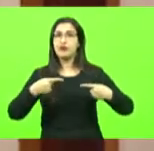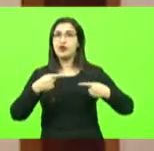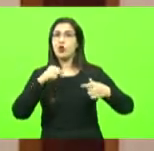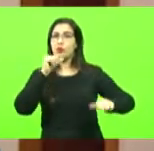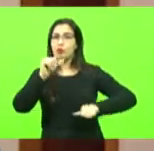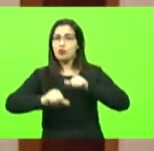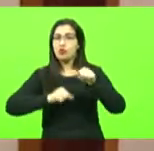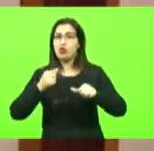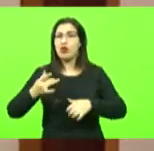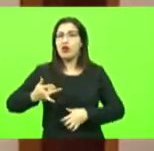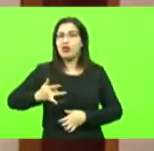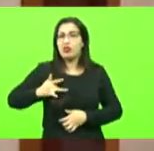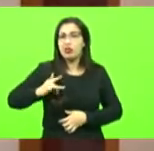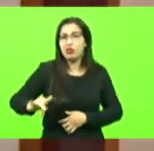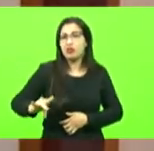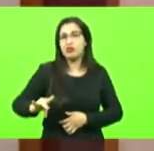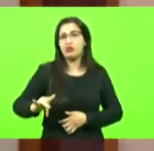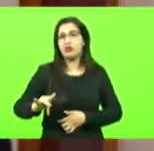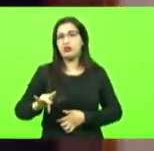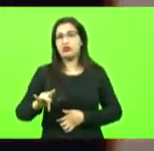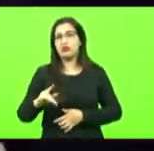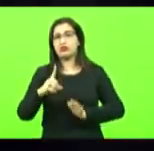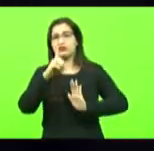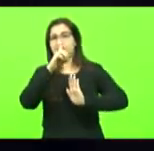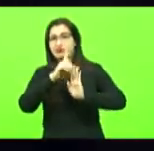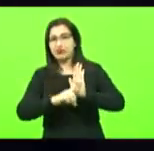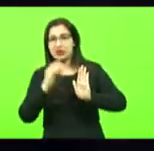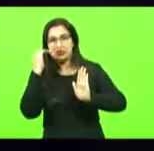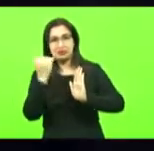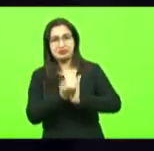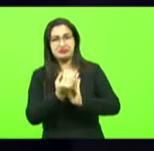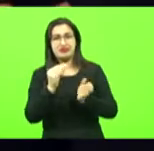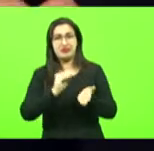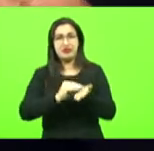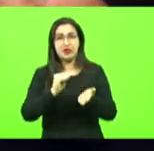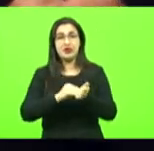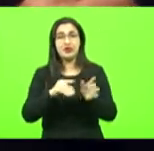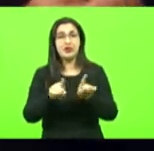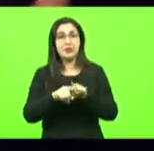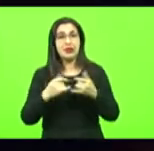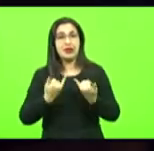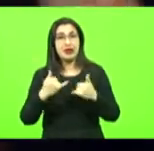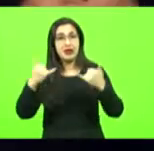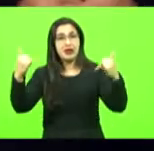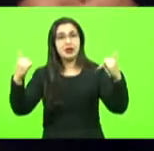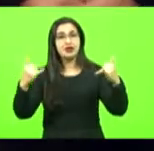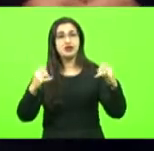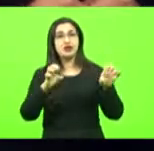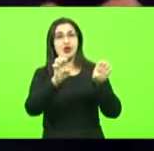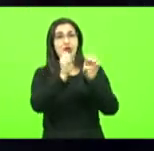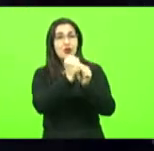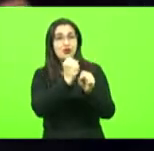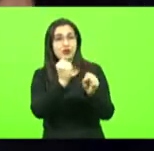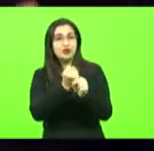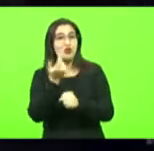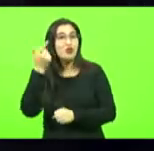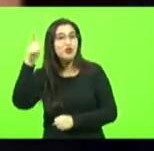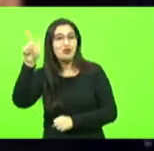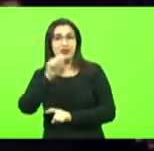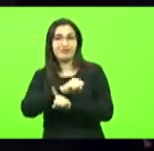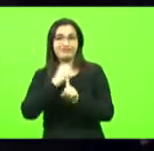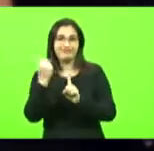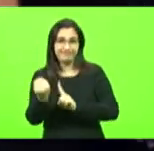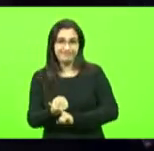das violações de direitos em energia para construir outra sociedade. Por